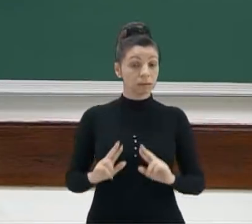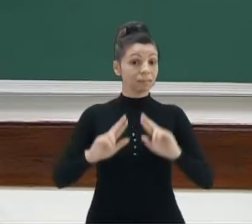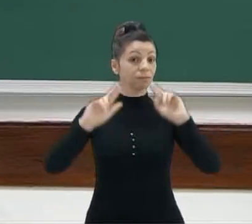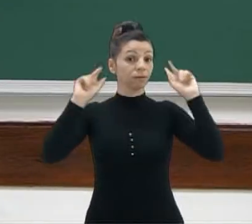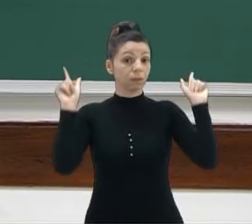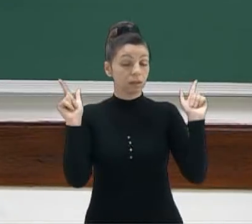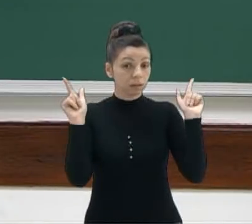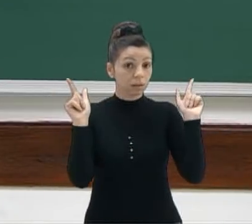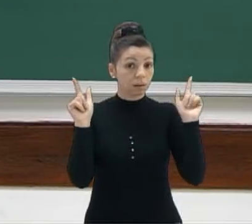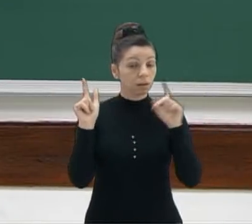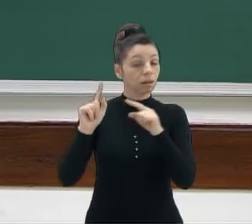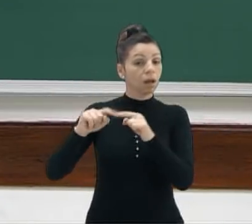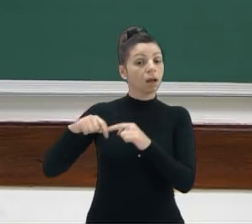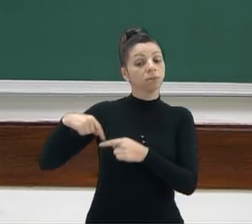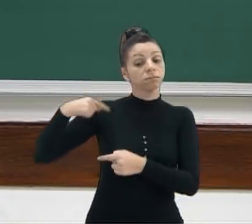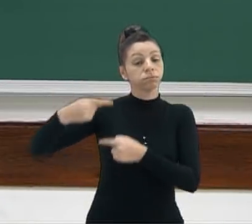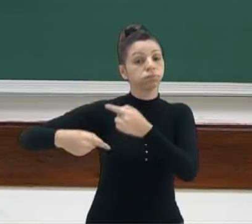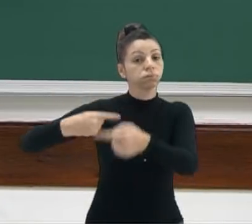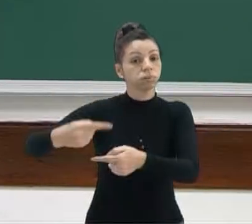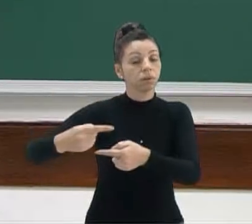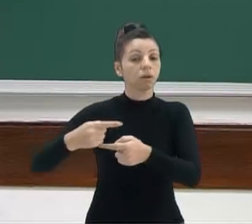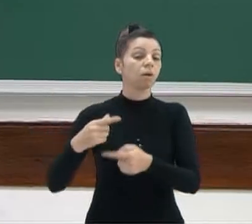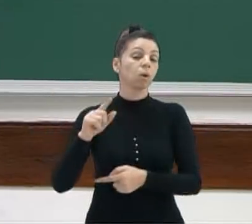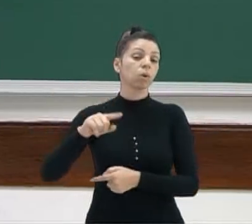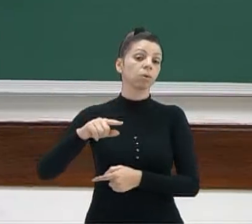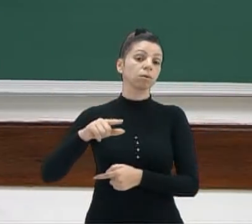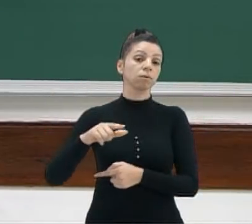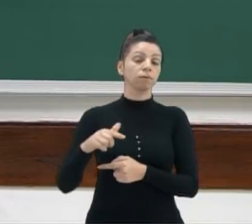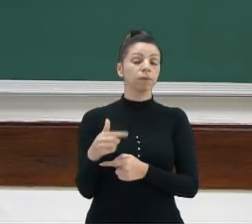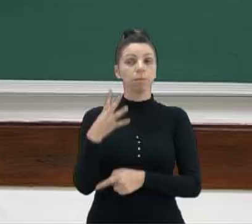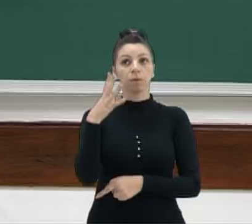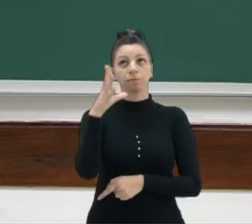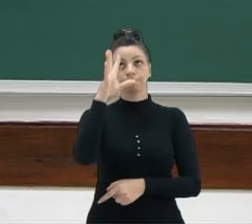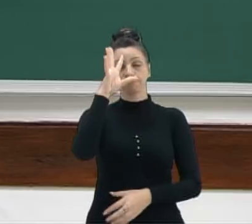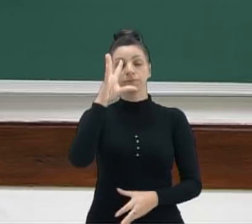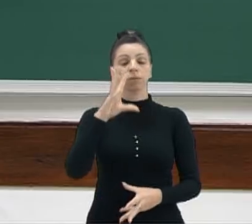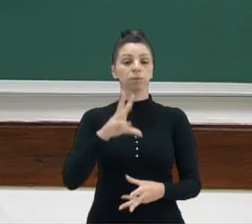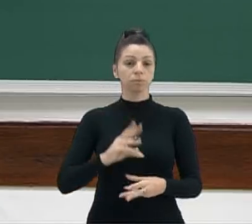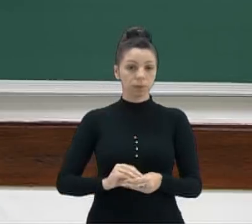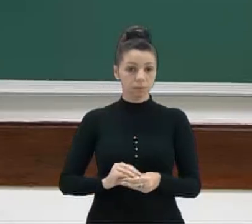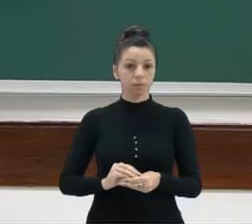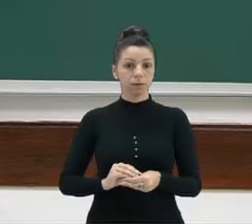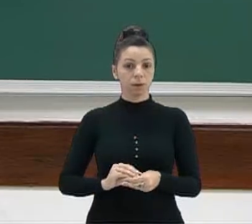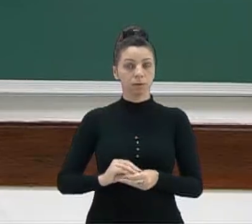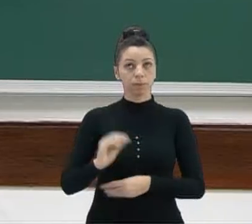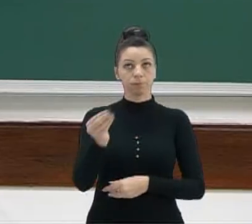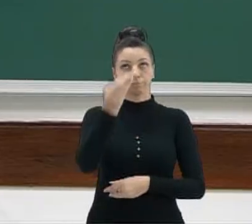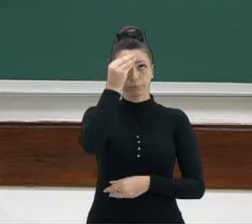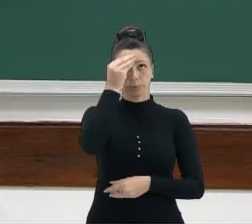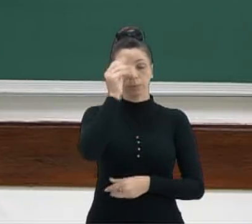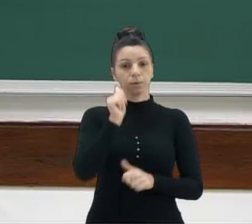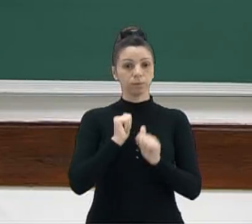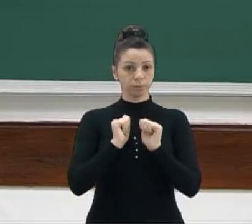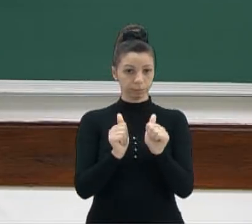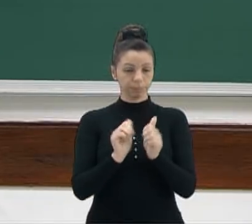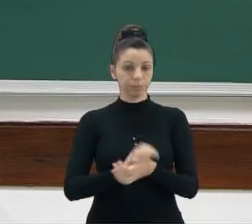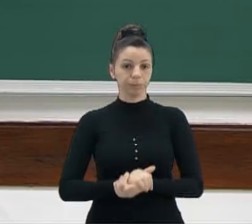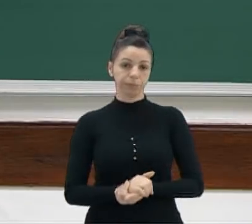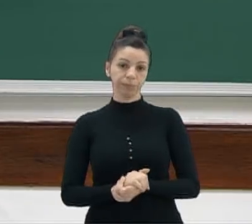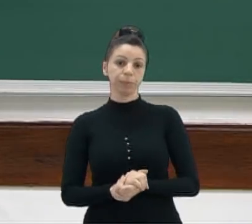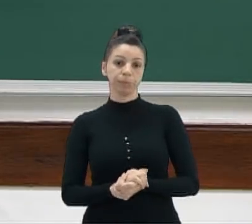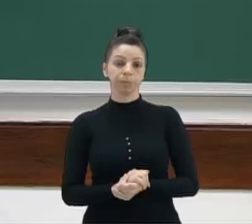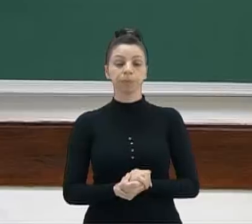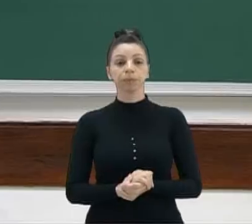quais a gente vai trabalhando aos poucos para poder assimilar. Vamos continuar? Olha